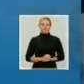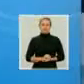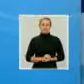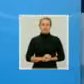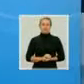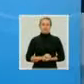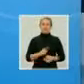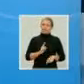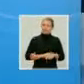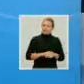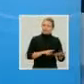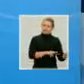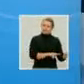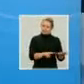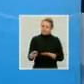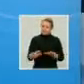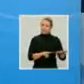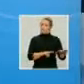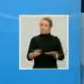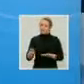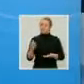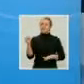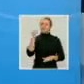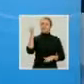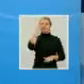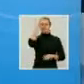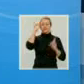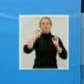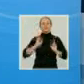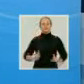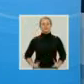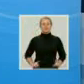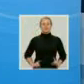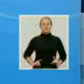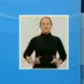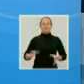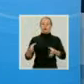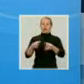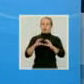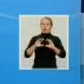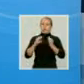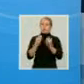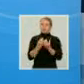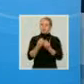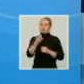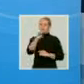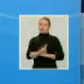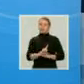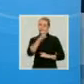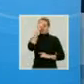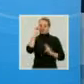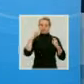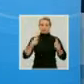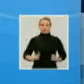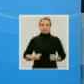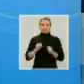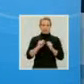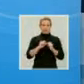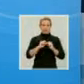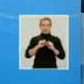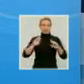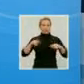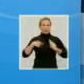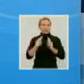Durante a Semana de Valorização da Pessoa com Deficiência, a Comissão de Direitos Humanos promoveu uma audiência pública